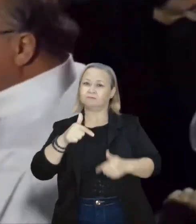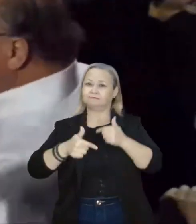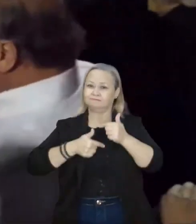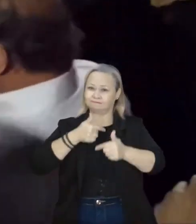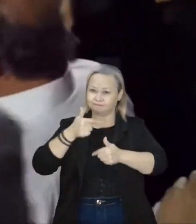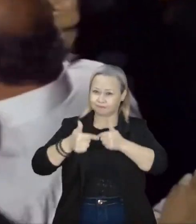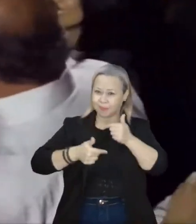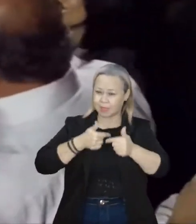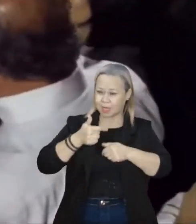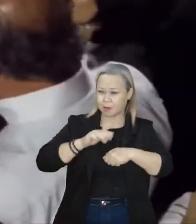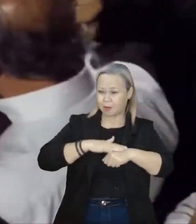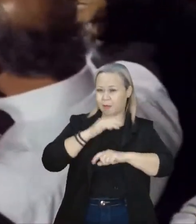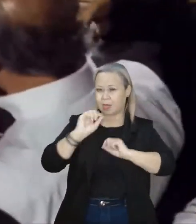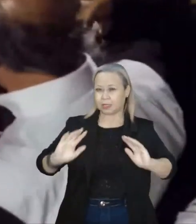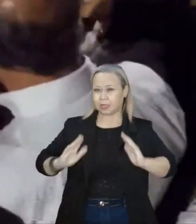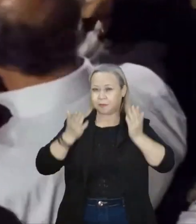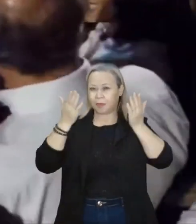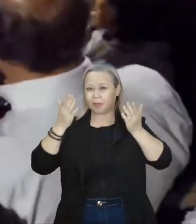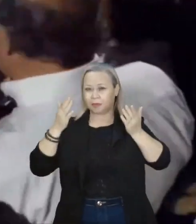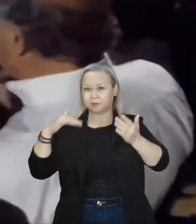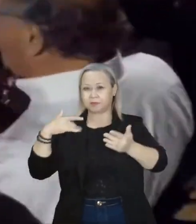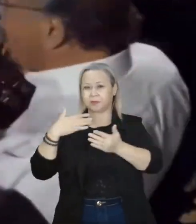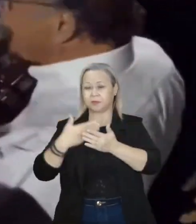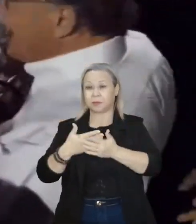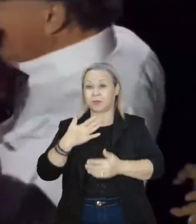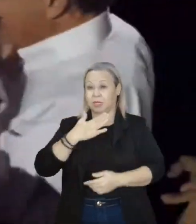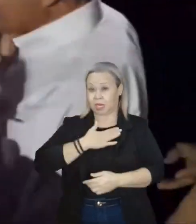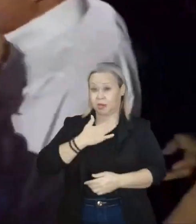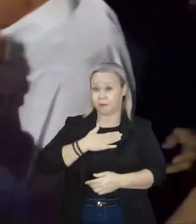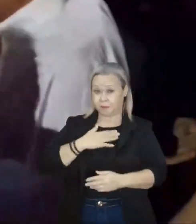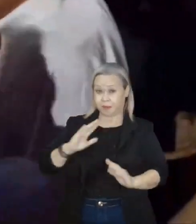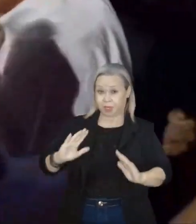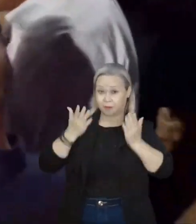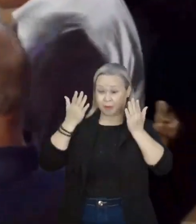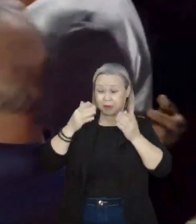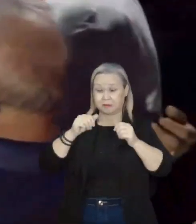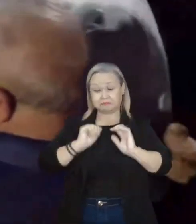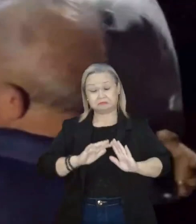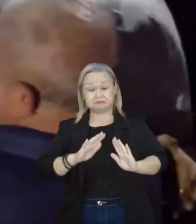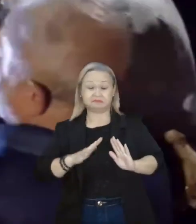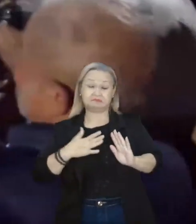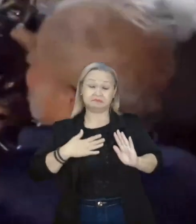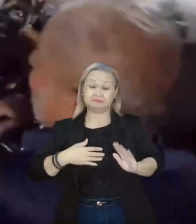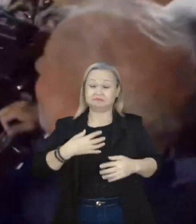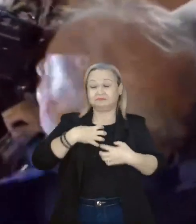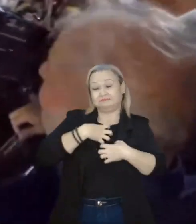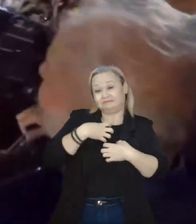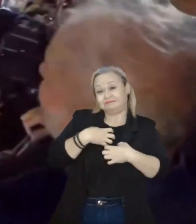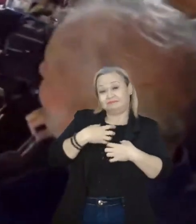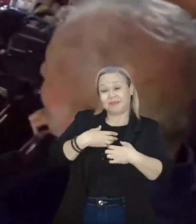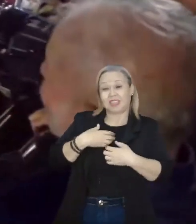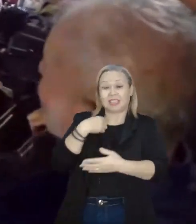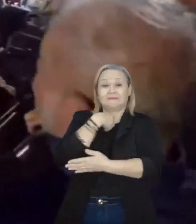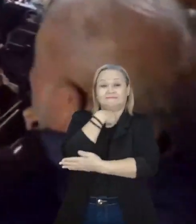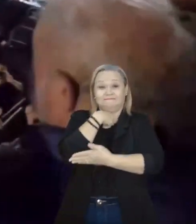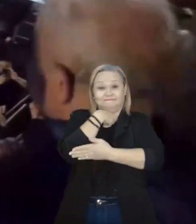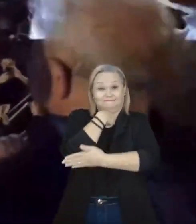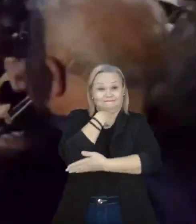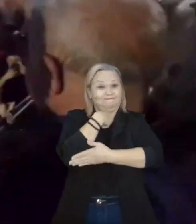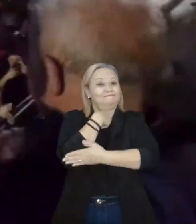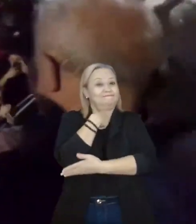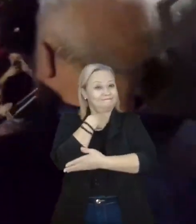campanha do que nas minhas. Fiquei até com ciúme.